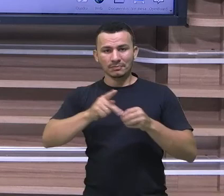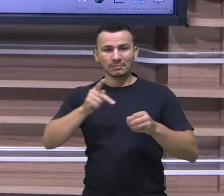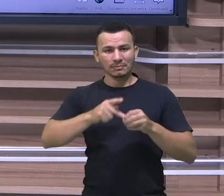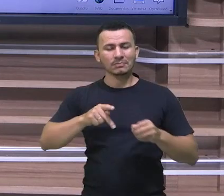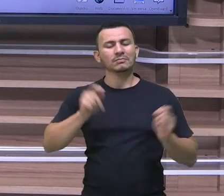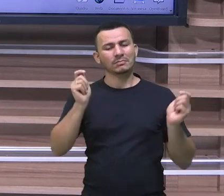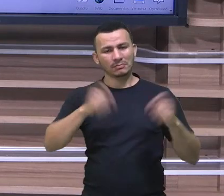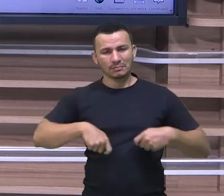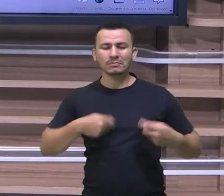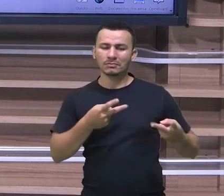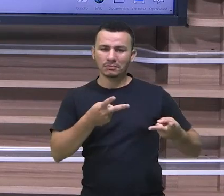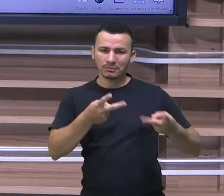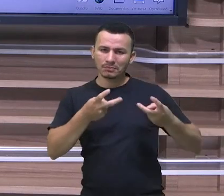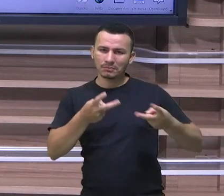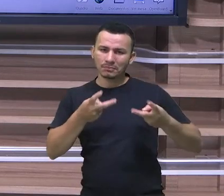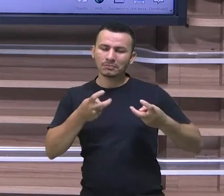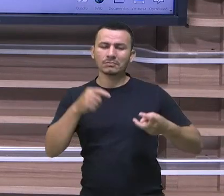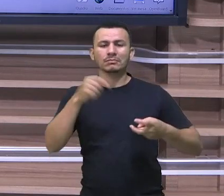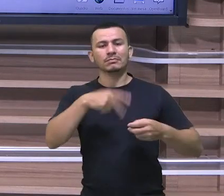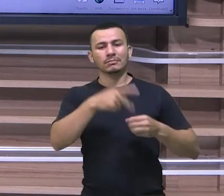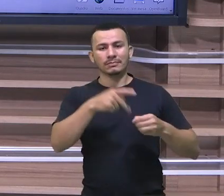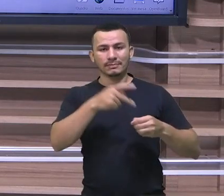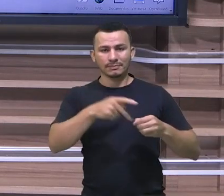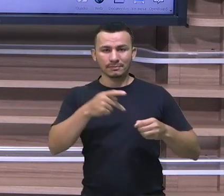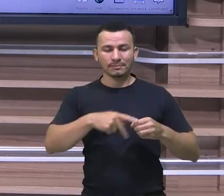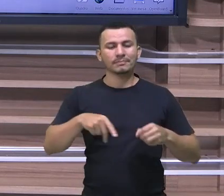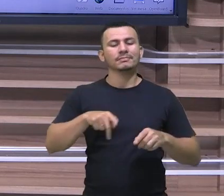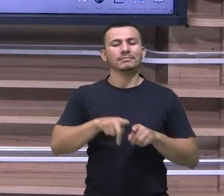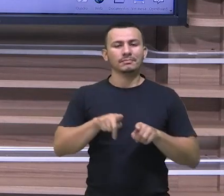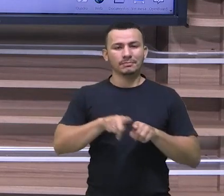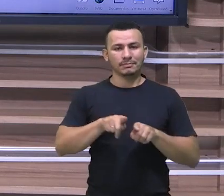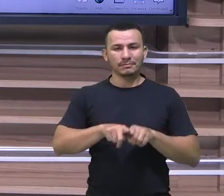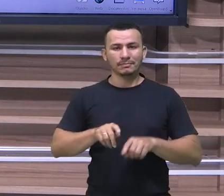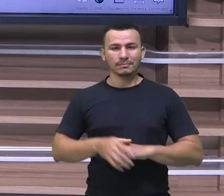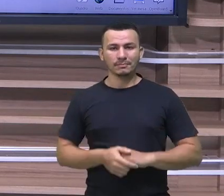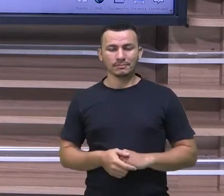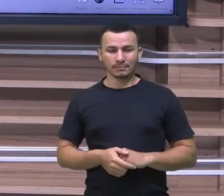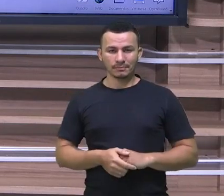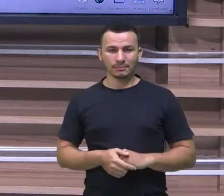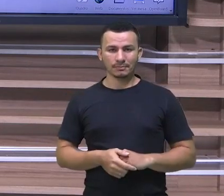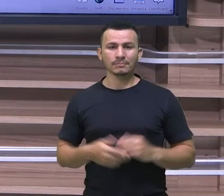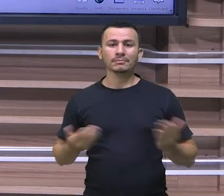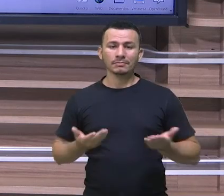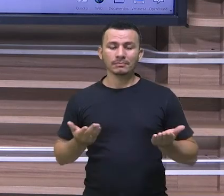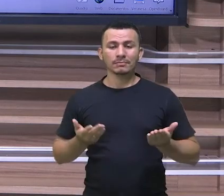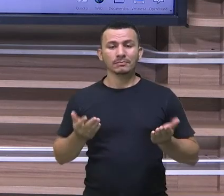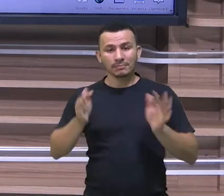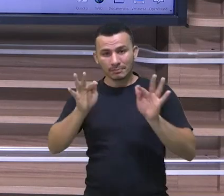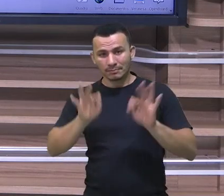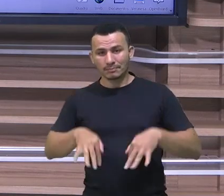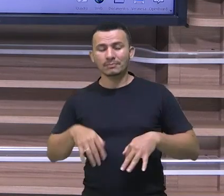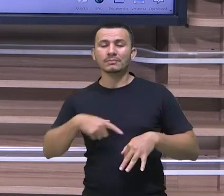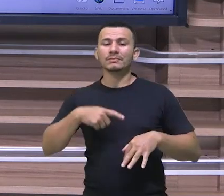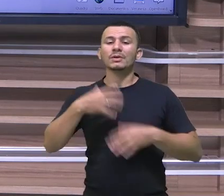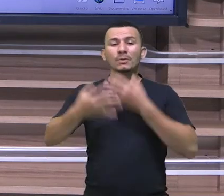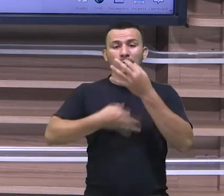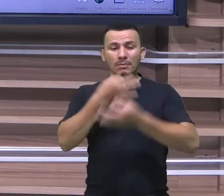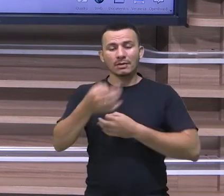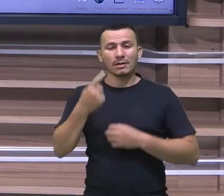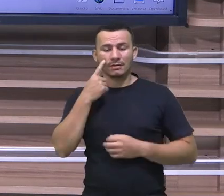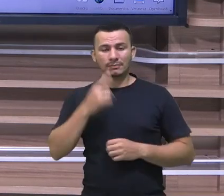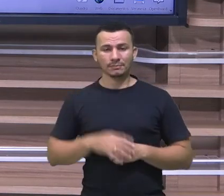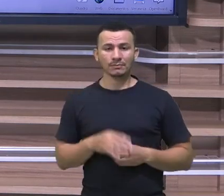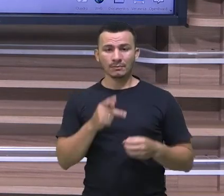gente consegue extrair produzir a partir do petróleo. Então, fechando essa questão com o seguinte comentário. O